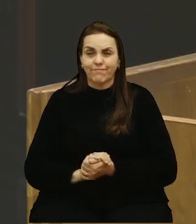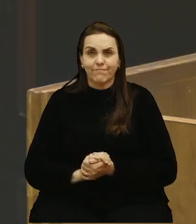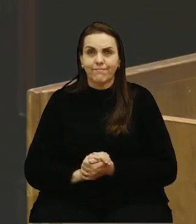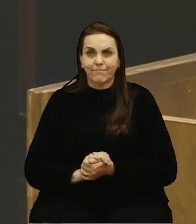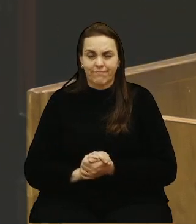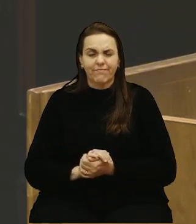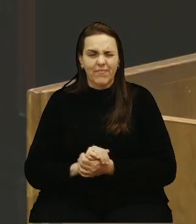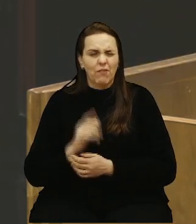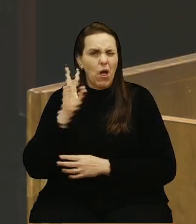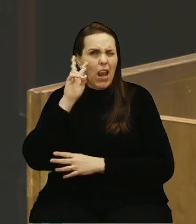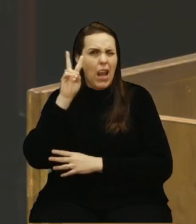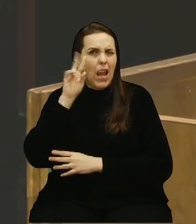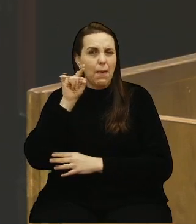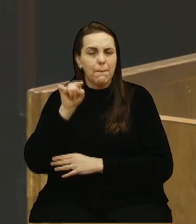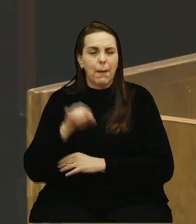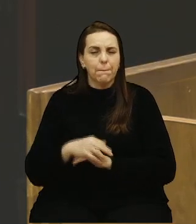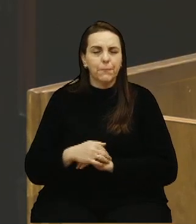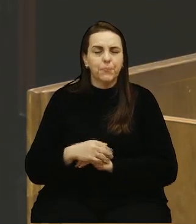Vamos refrescar a memória aqui.